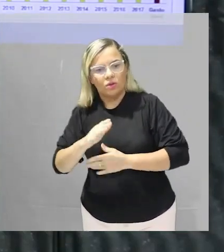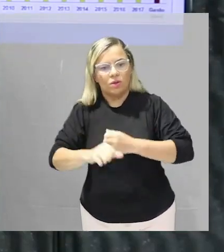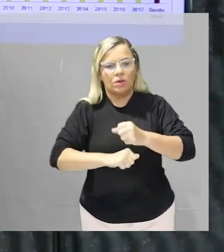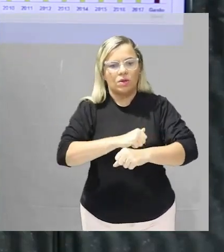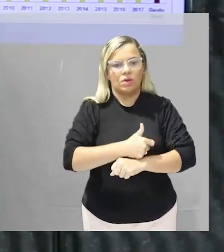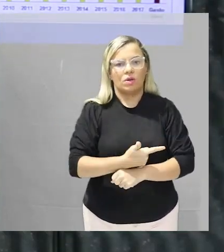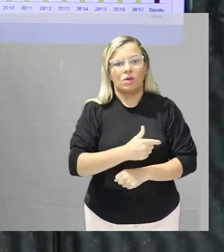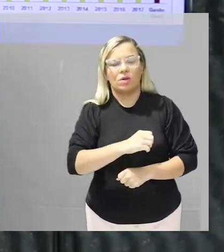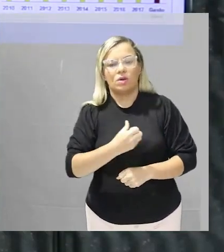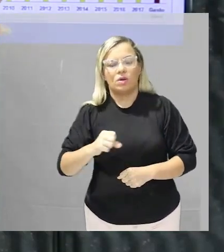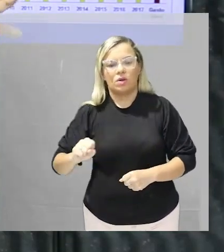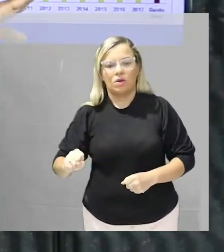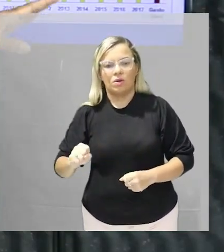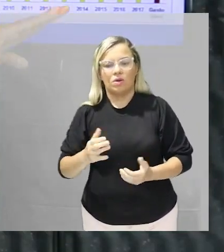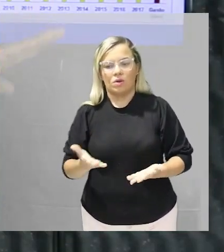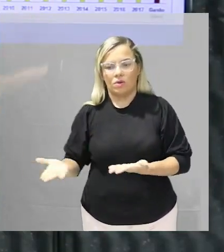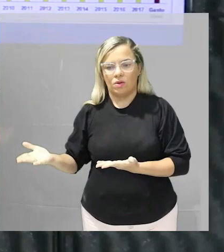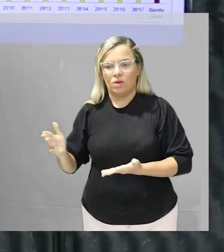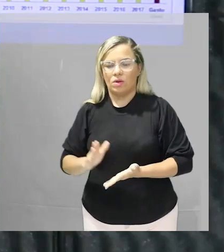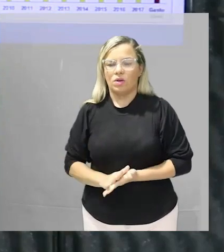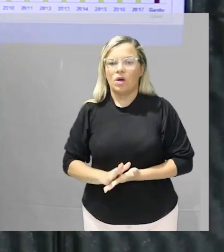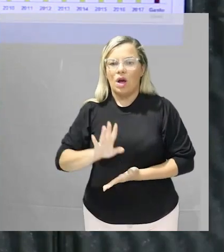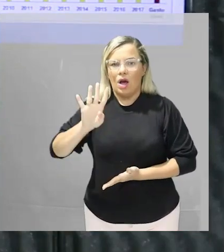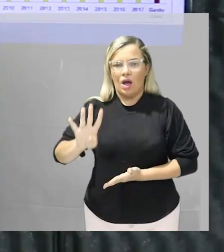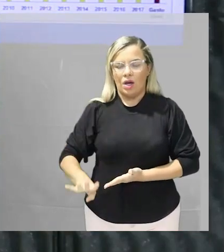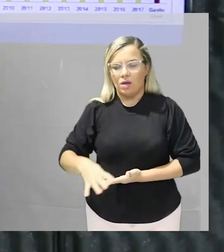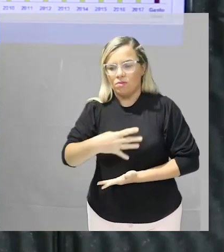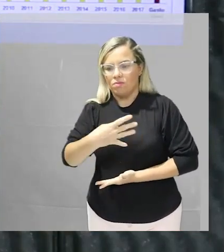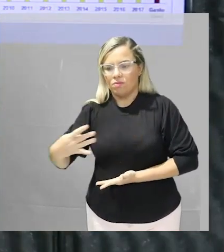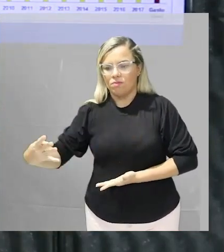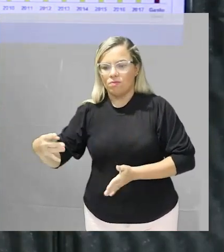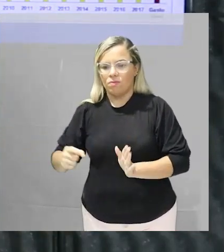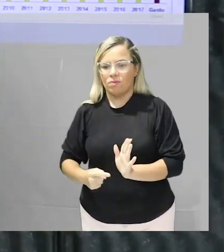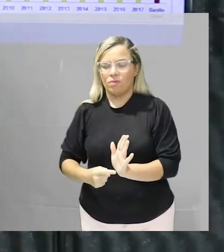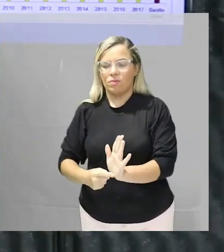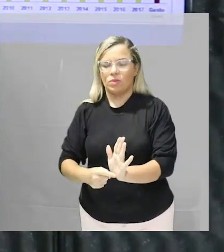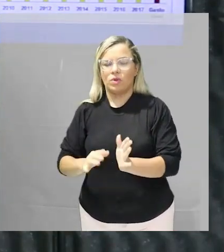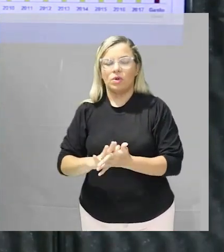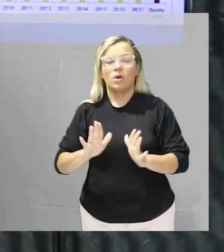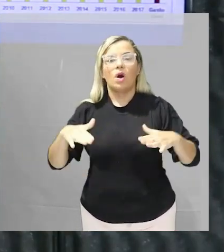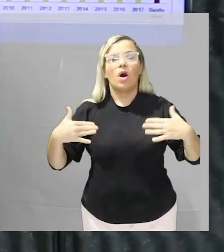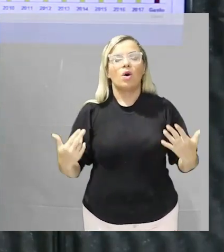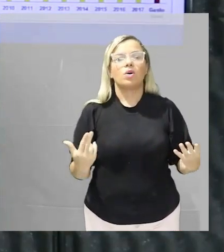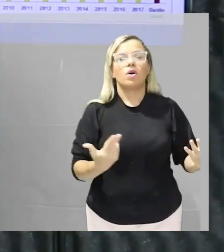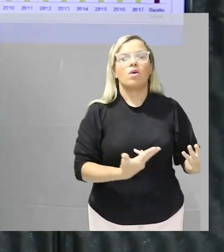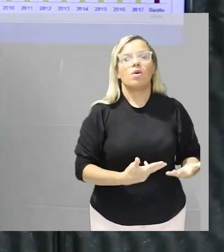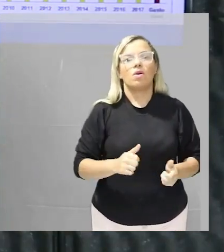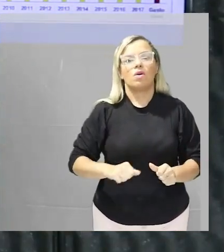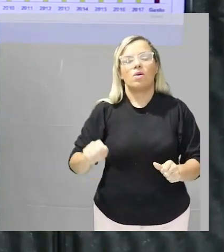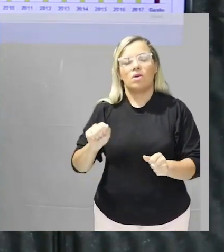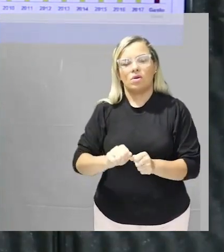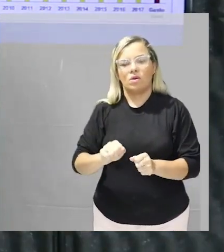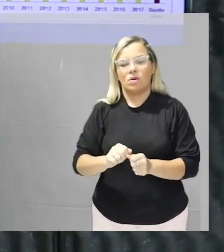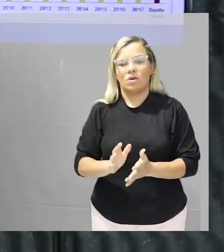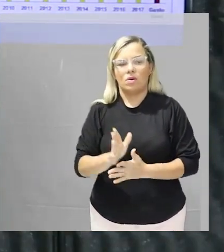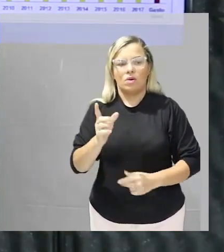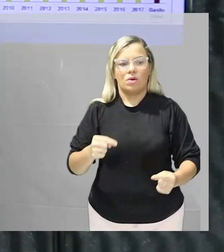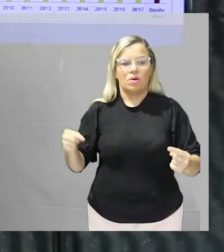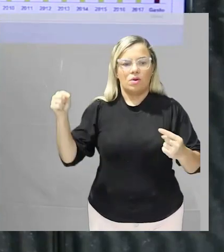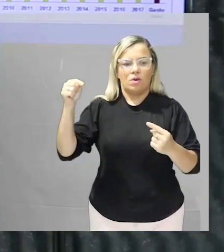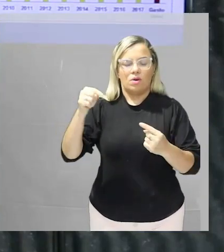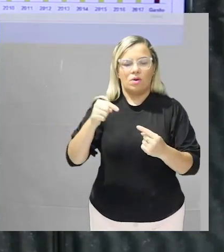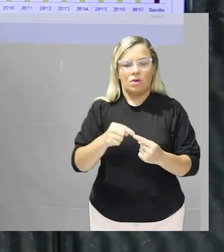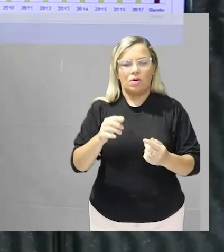setor tá então a tabelinha já está aqui e o que que nós vamos fazer para atingir Esse